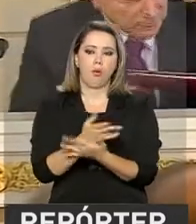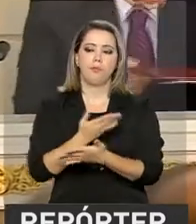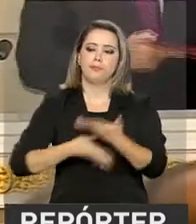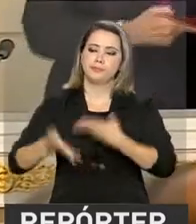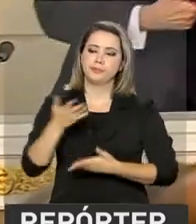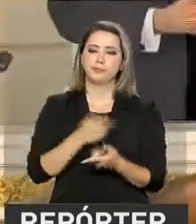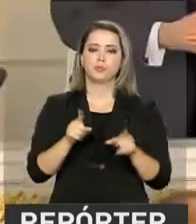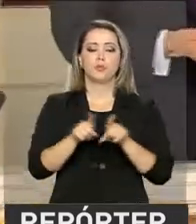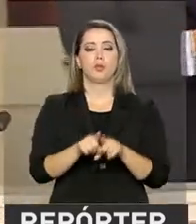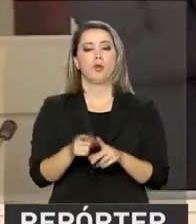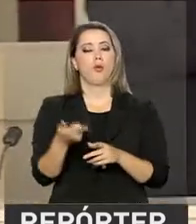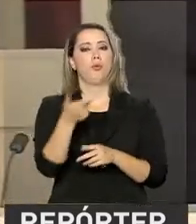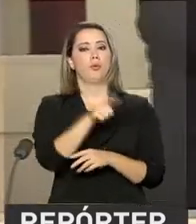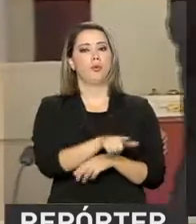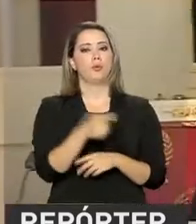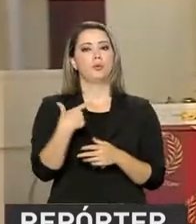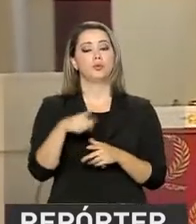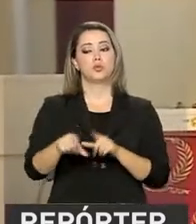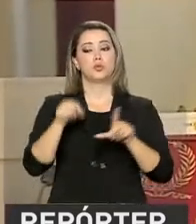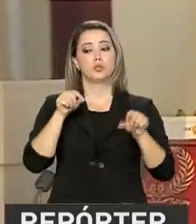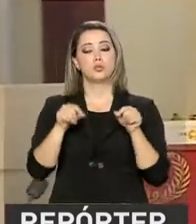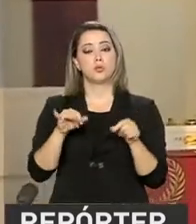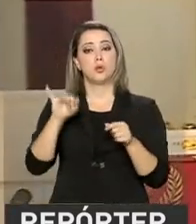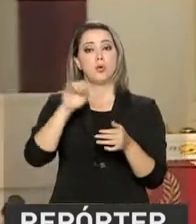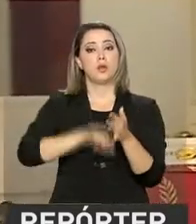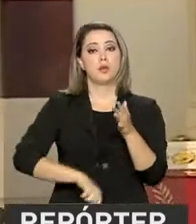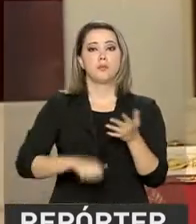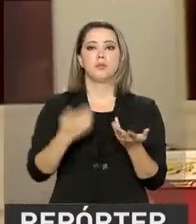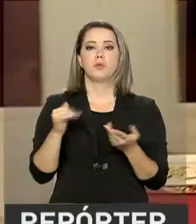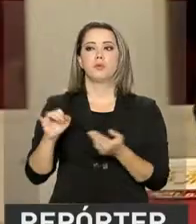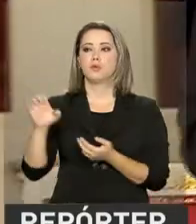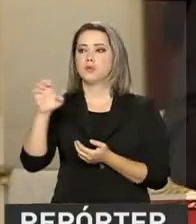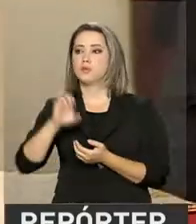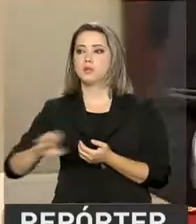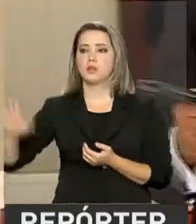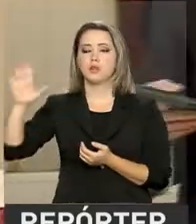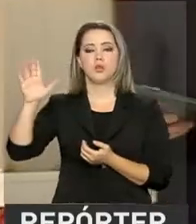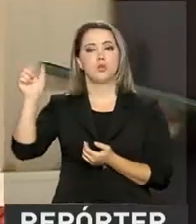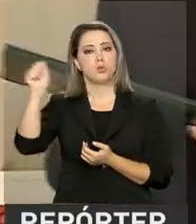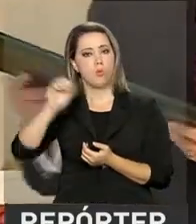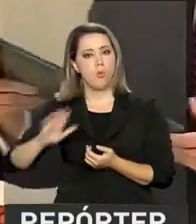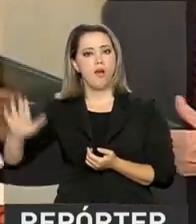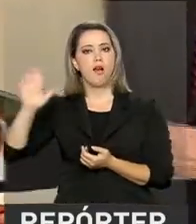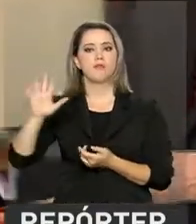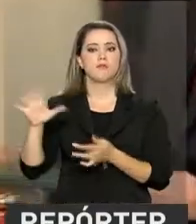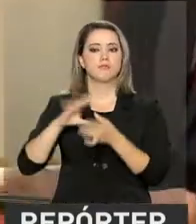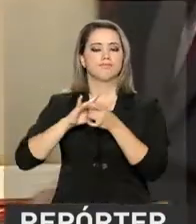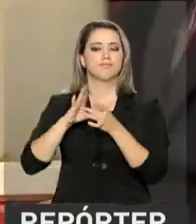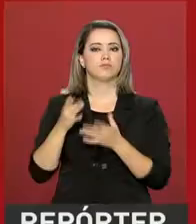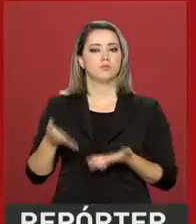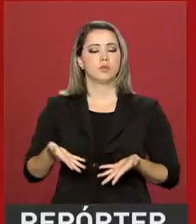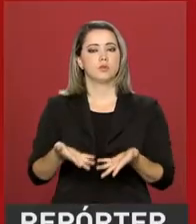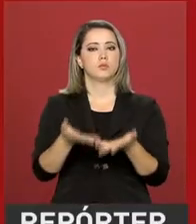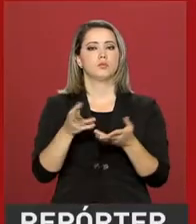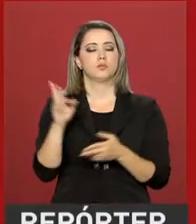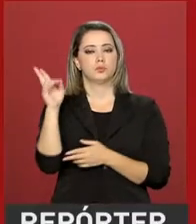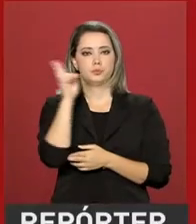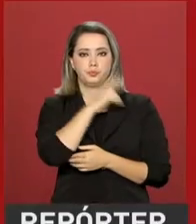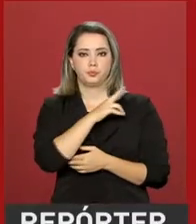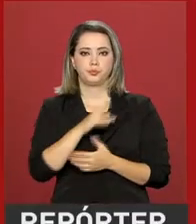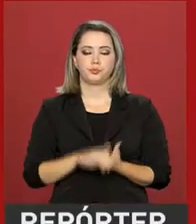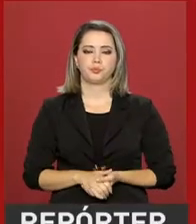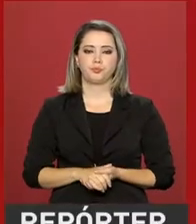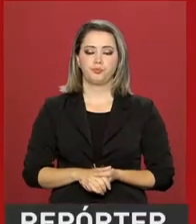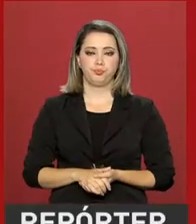possibilitar a aplicação de preferência tributárias da união euroasiática ao brasil para impulsionar as relações com a rússia tal como a rússia